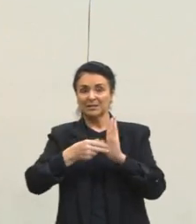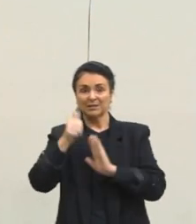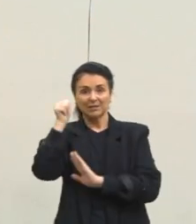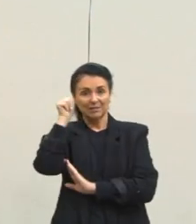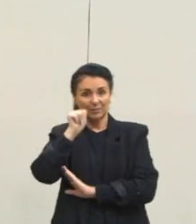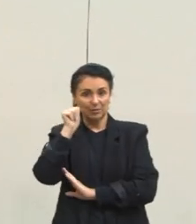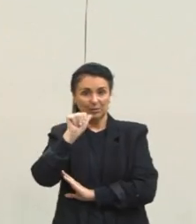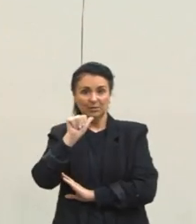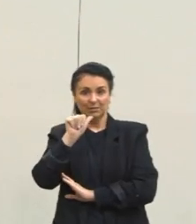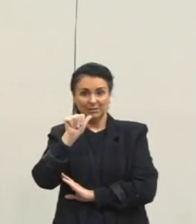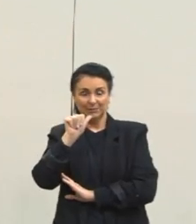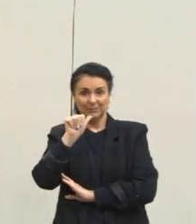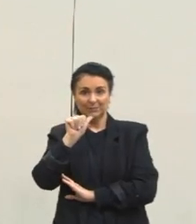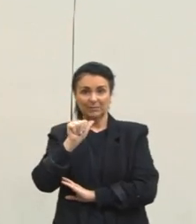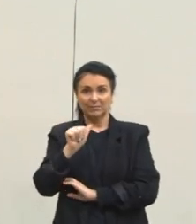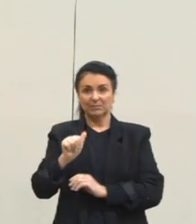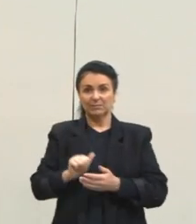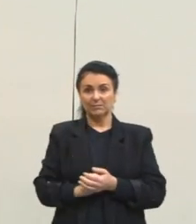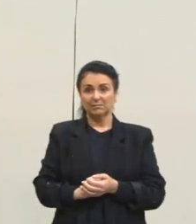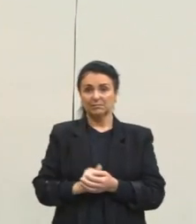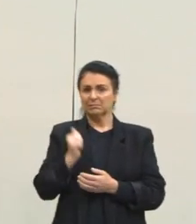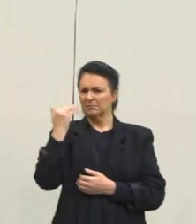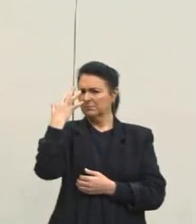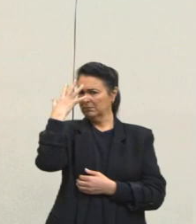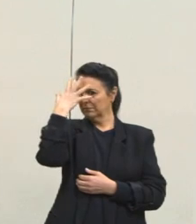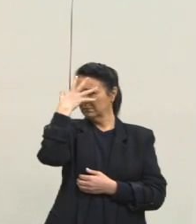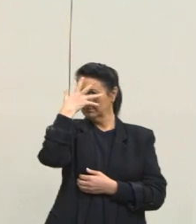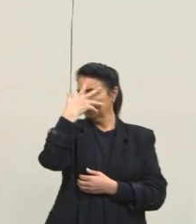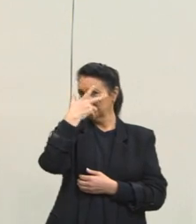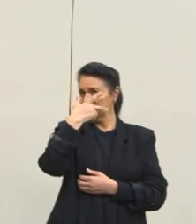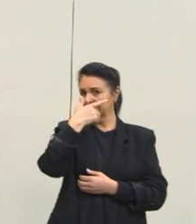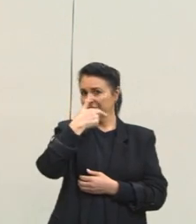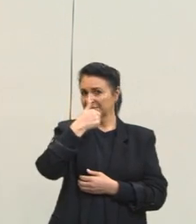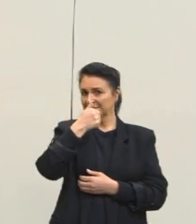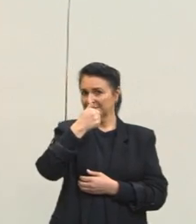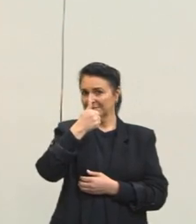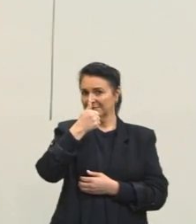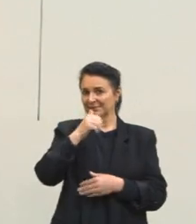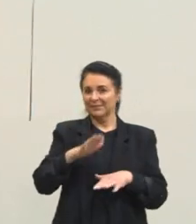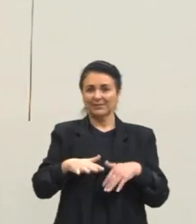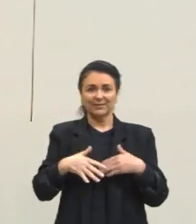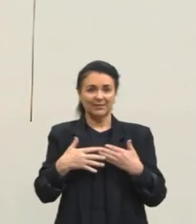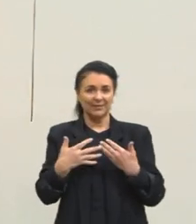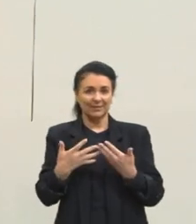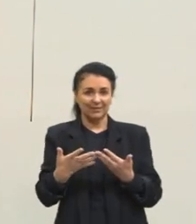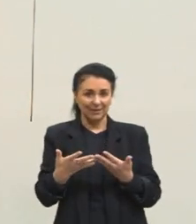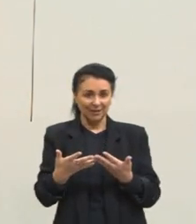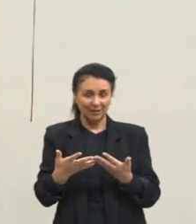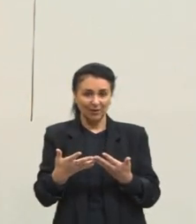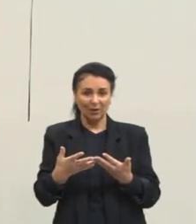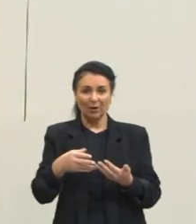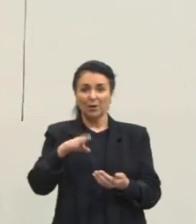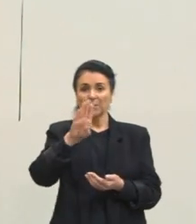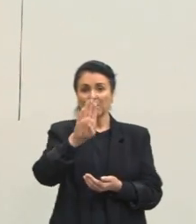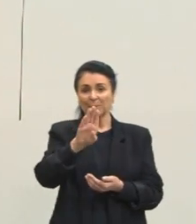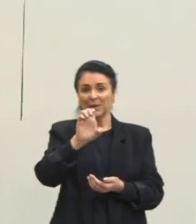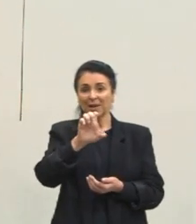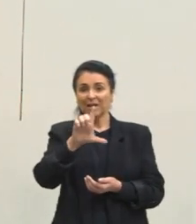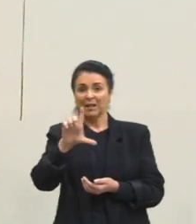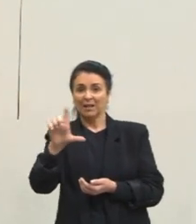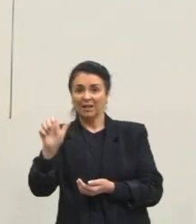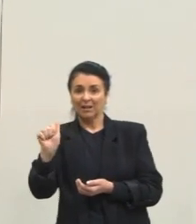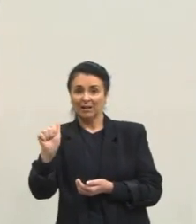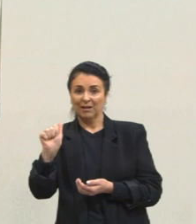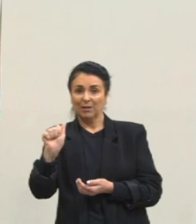o que Chica Abelha no então aqui o que Chica